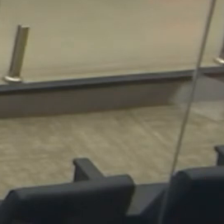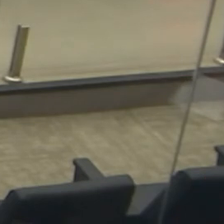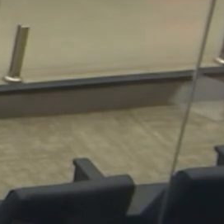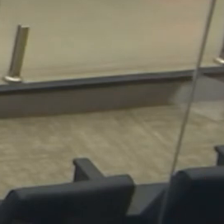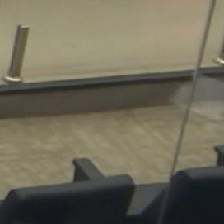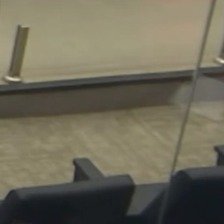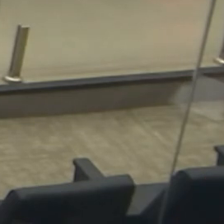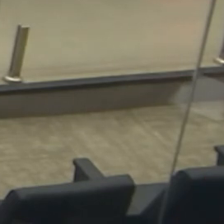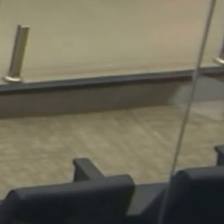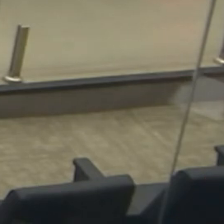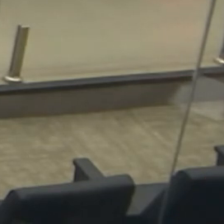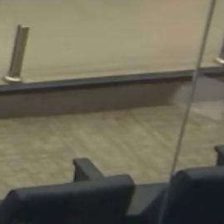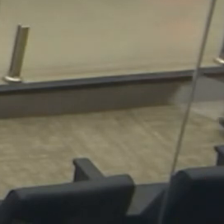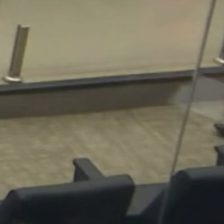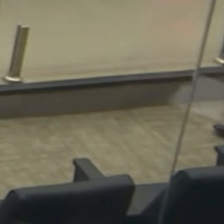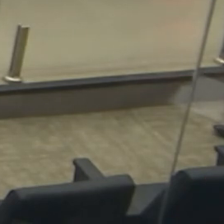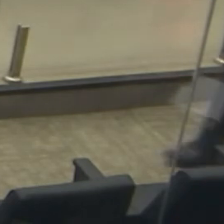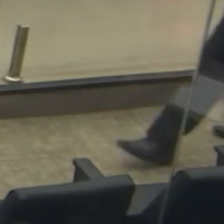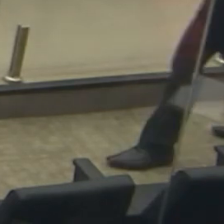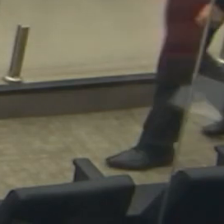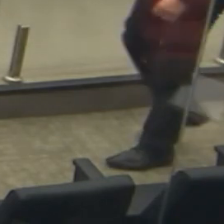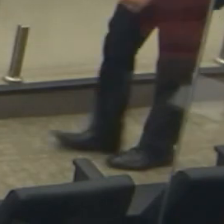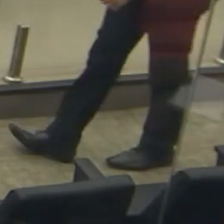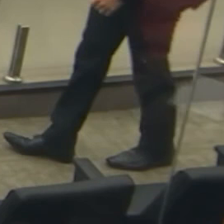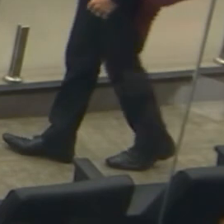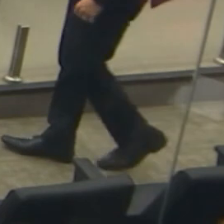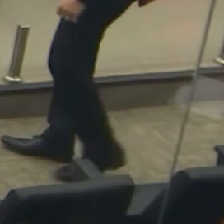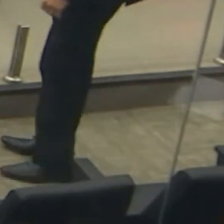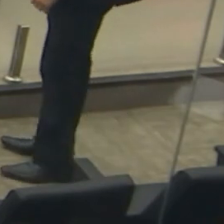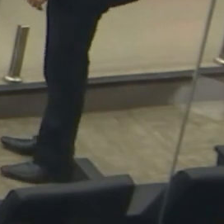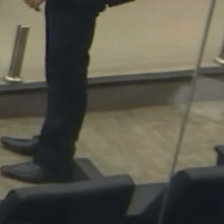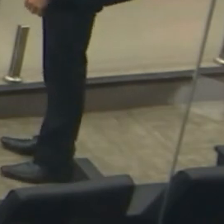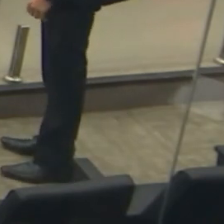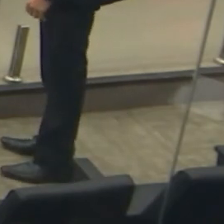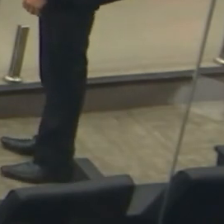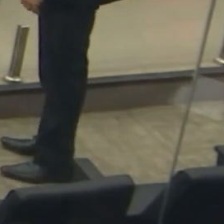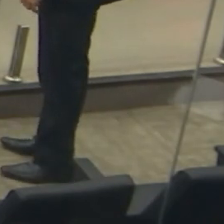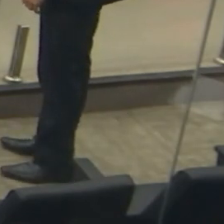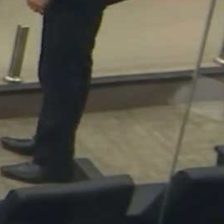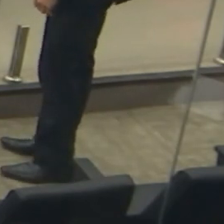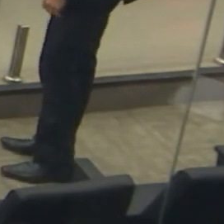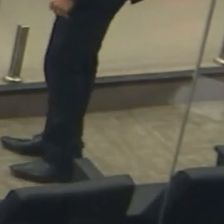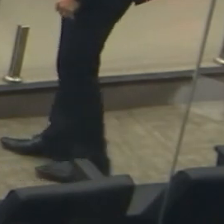Ah, sim. Posso deixar aqui?